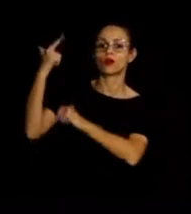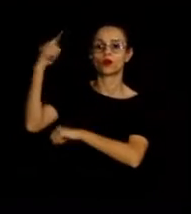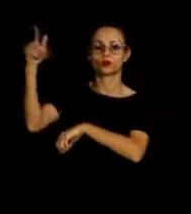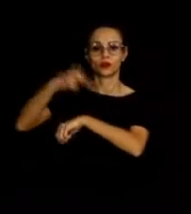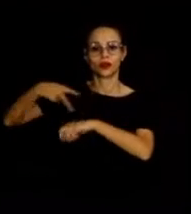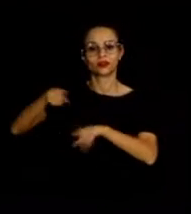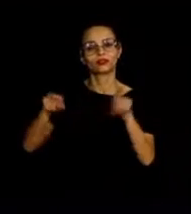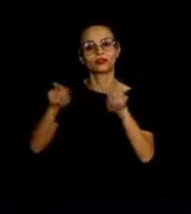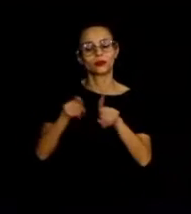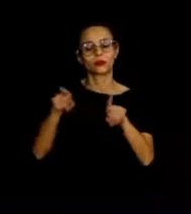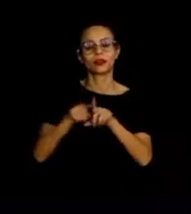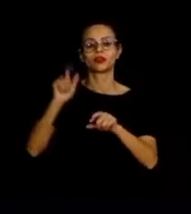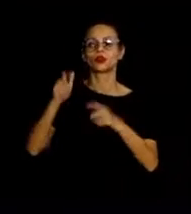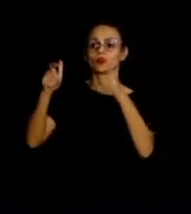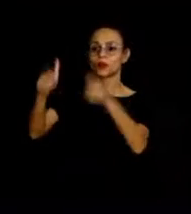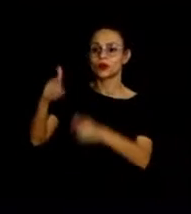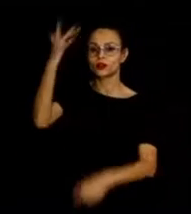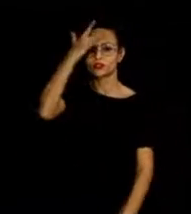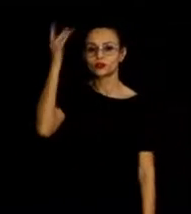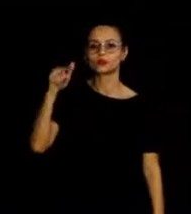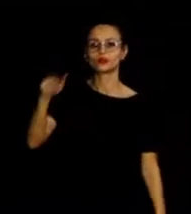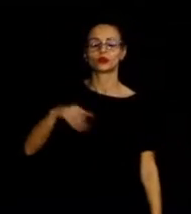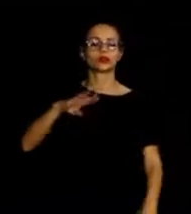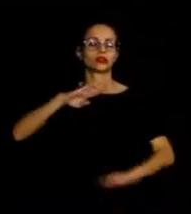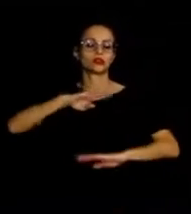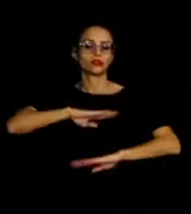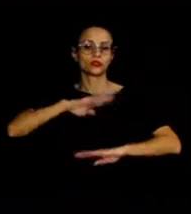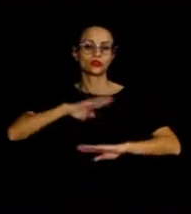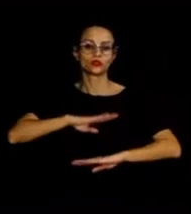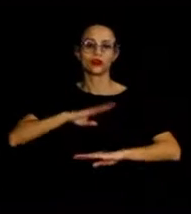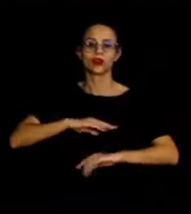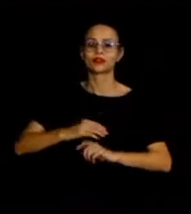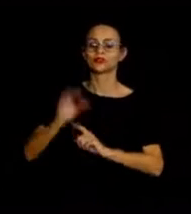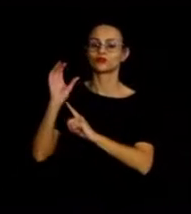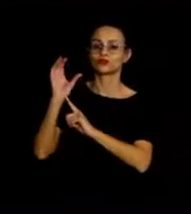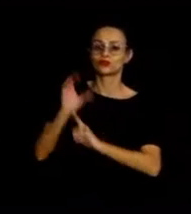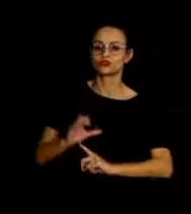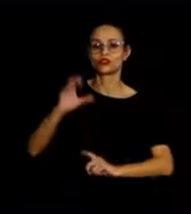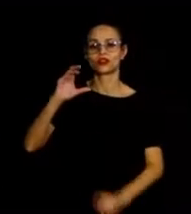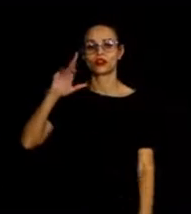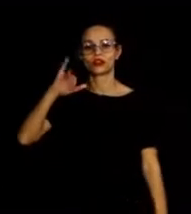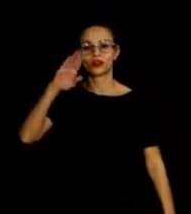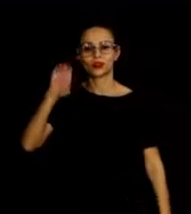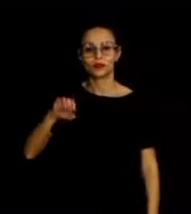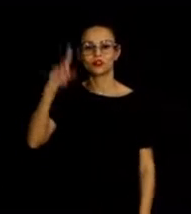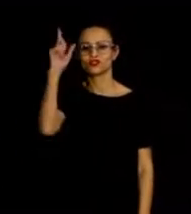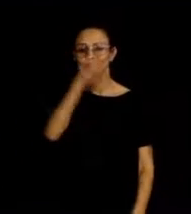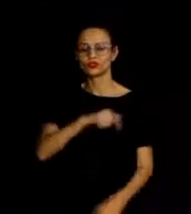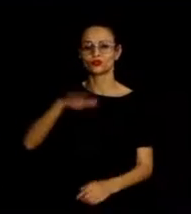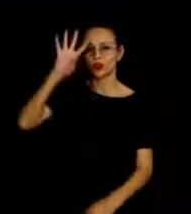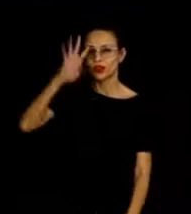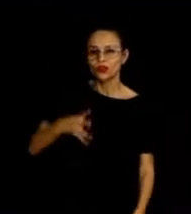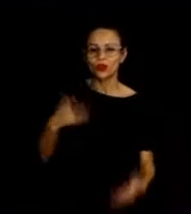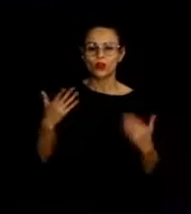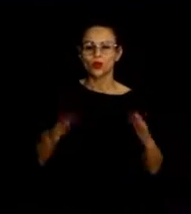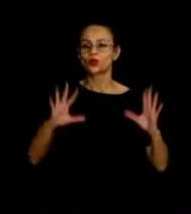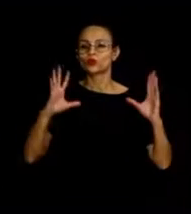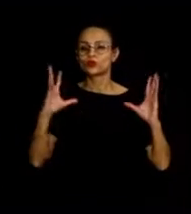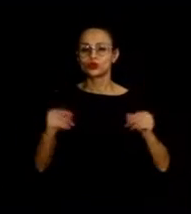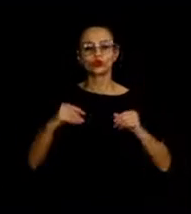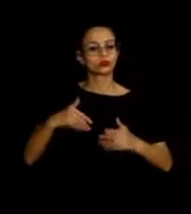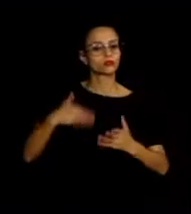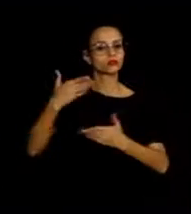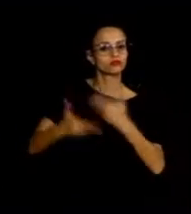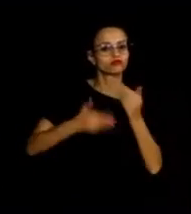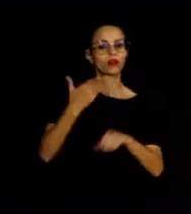clínica de pessoas que estão com situações criminais é de difícil resolução tudo isso vai